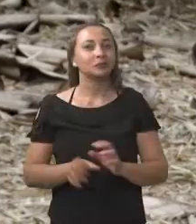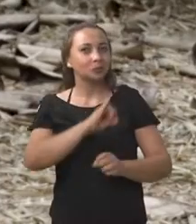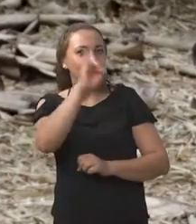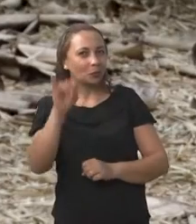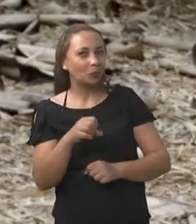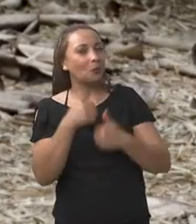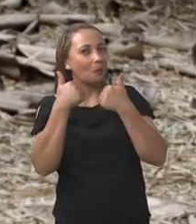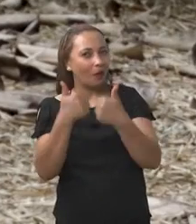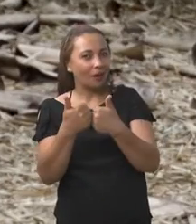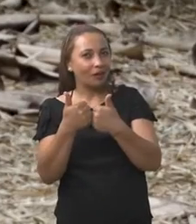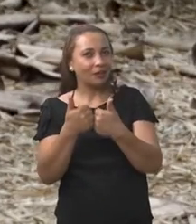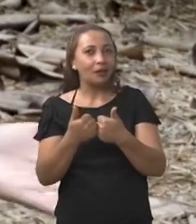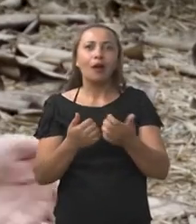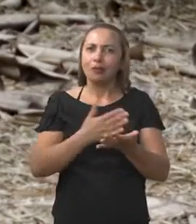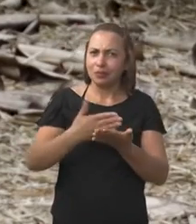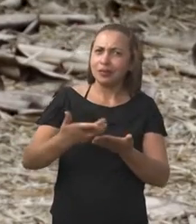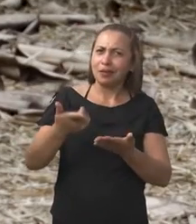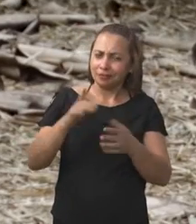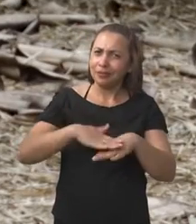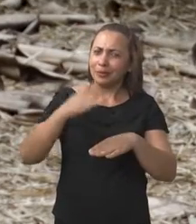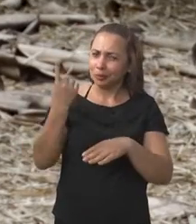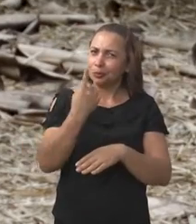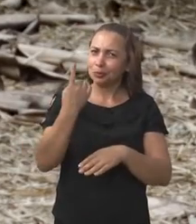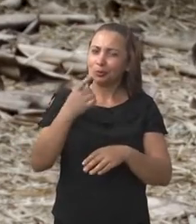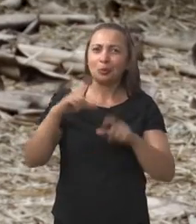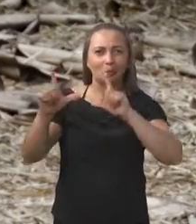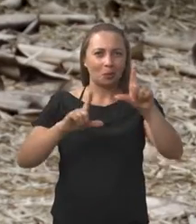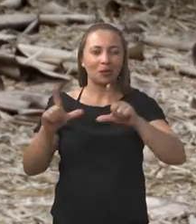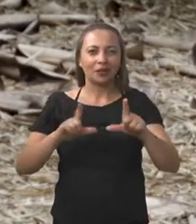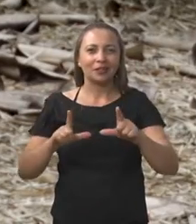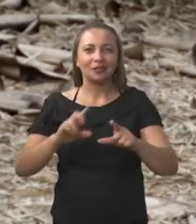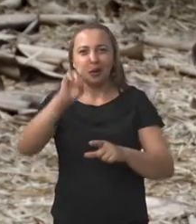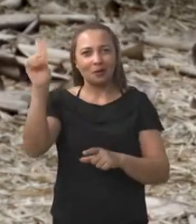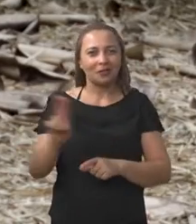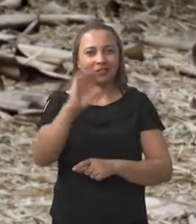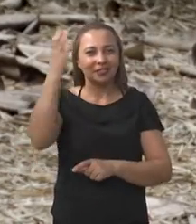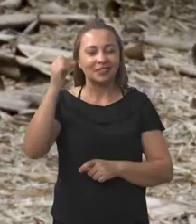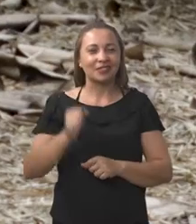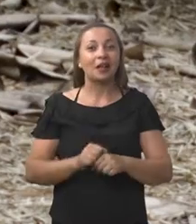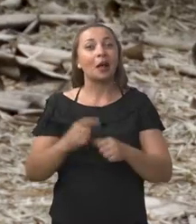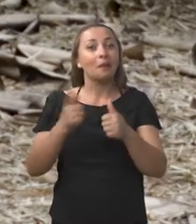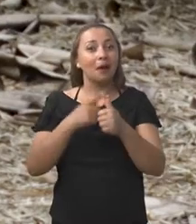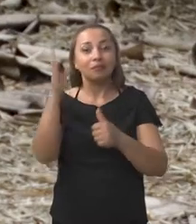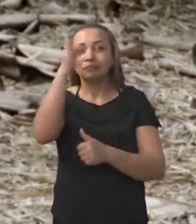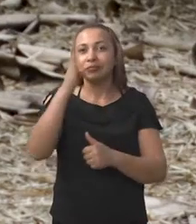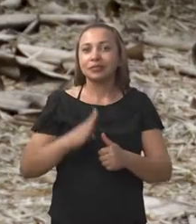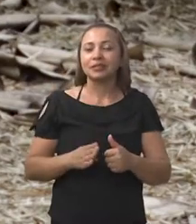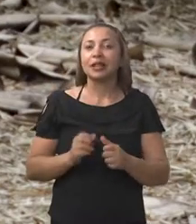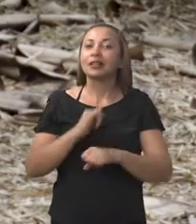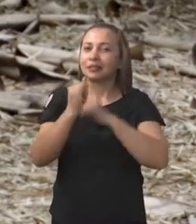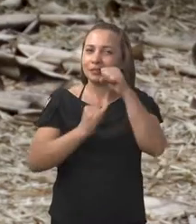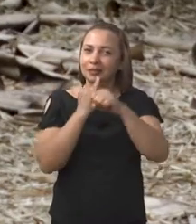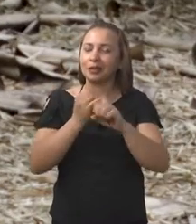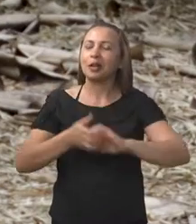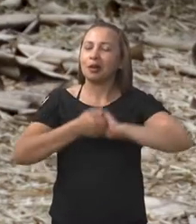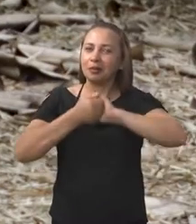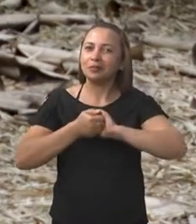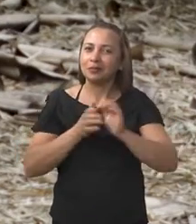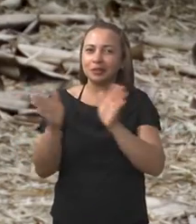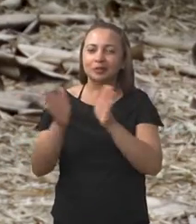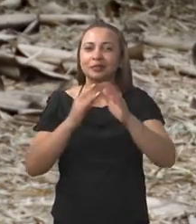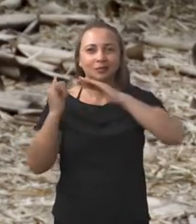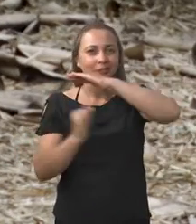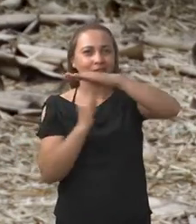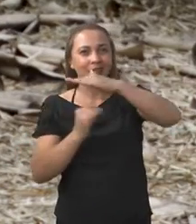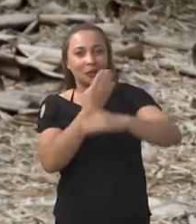Olá, tudo bem? Vamos para mais o Univerciência, o primeiro programa brasileiro de TV e internet produzido por meio da